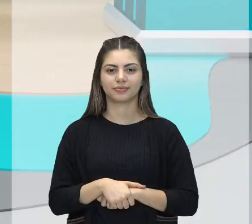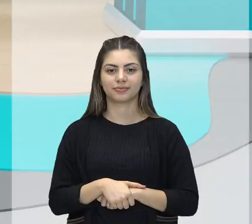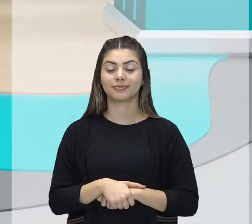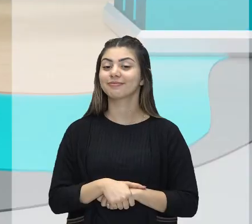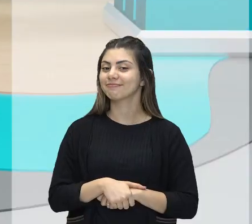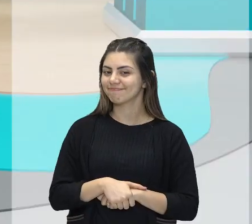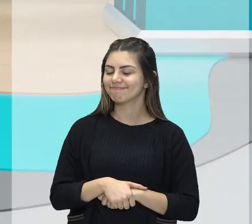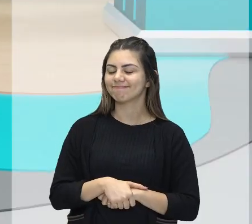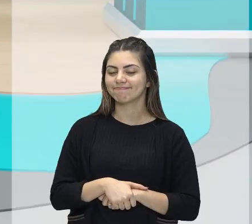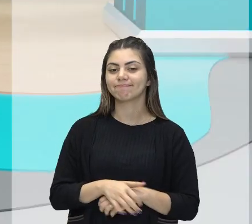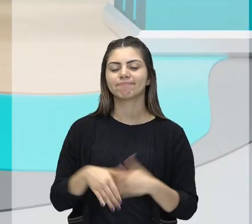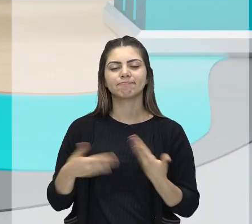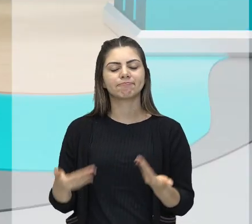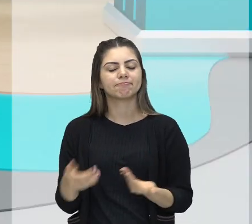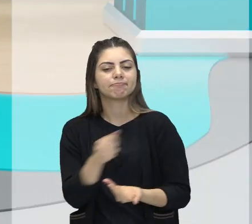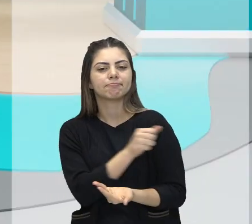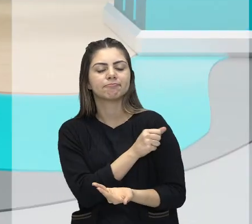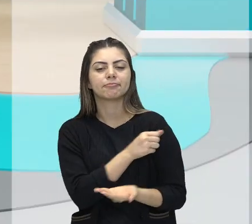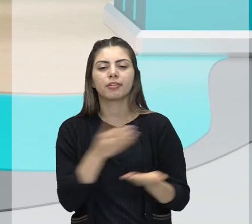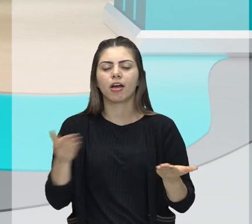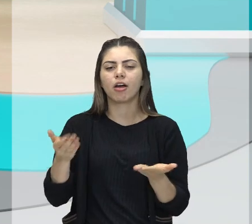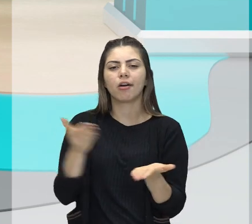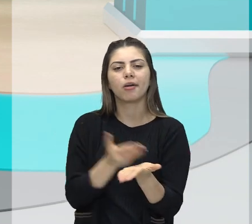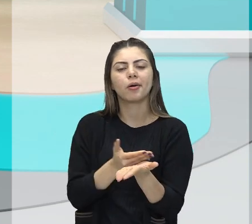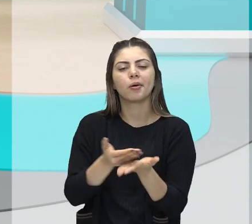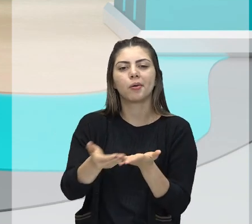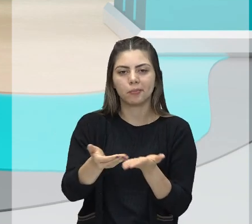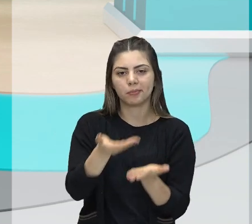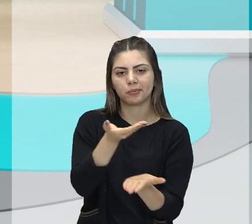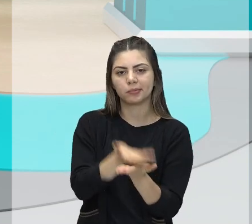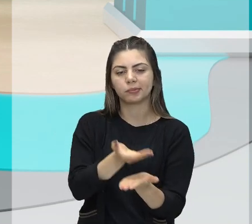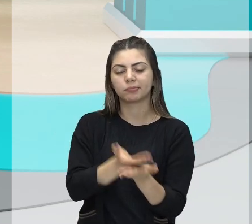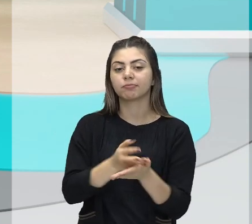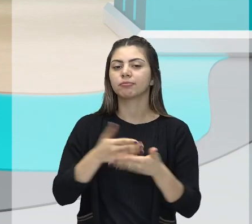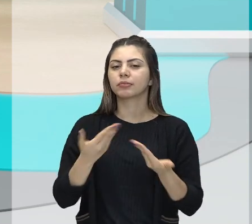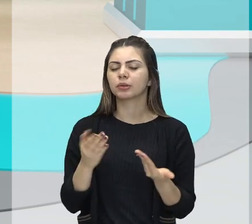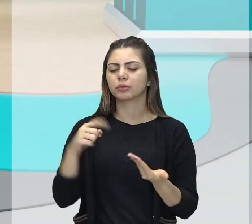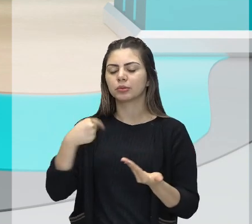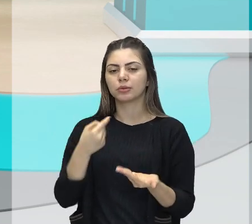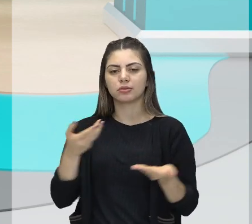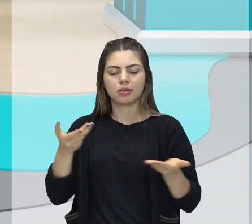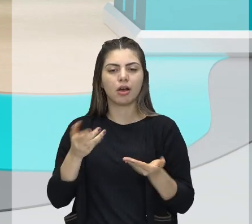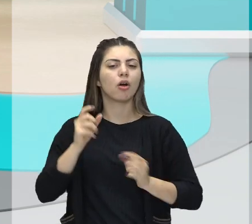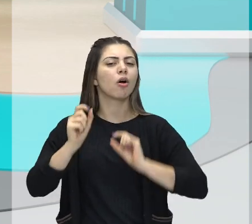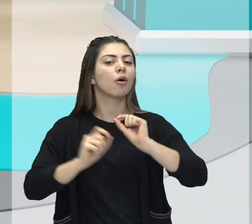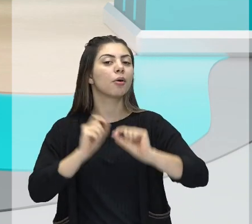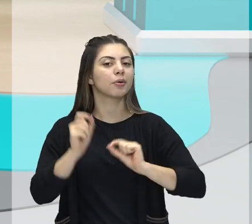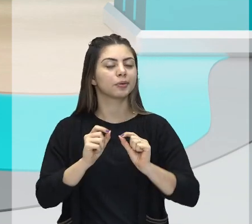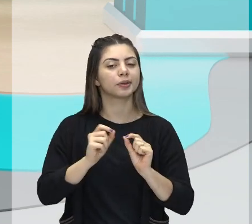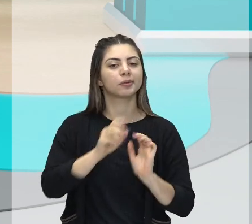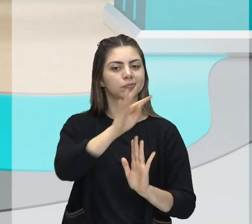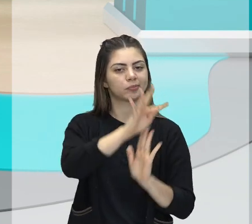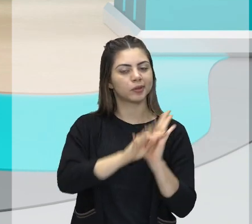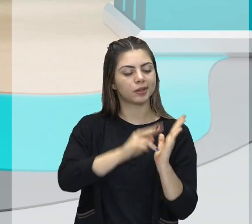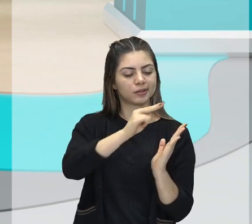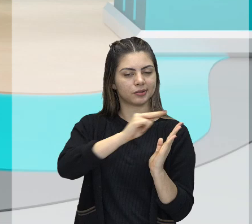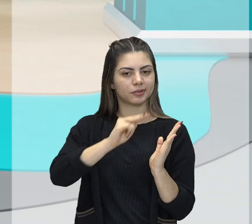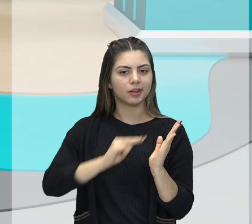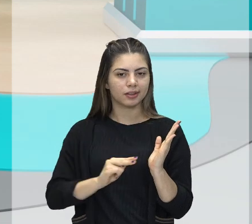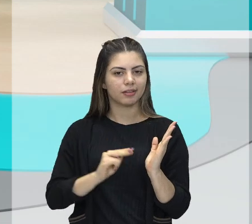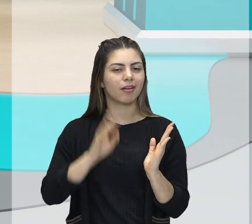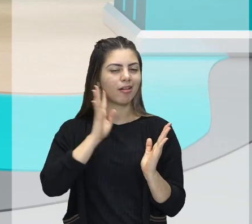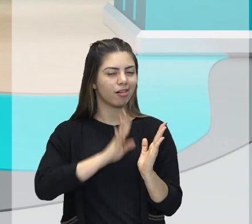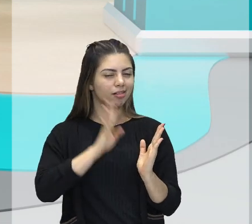Então, turmas, para dar início, nós vamos estar desenvolvendo agora a leitura de um texto